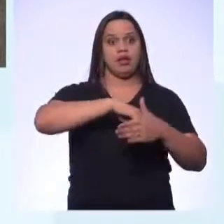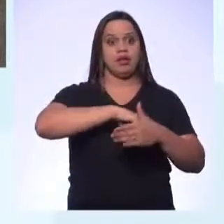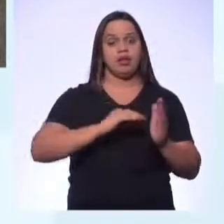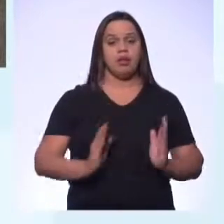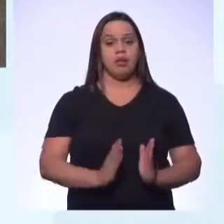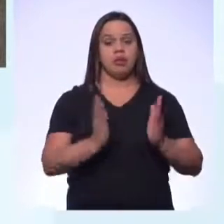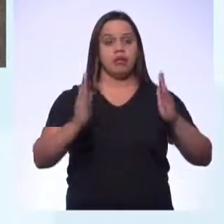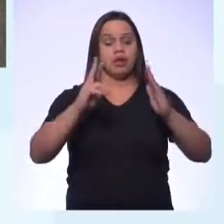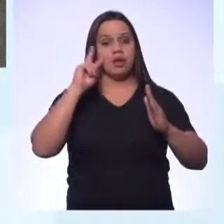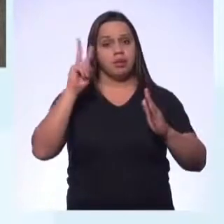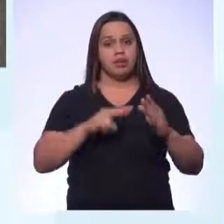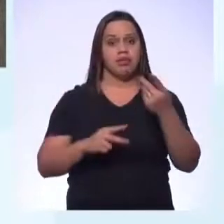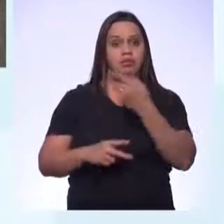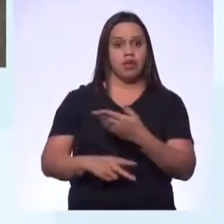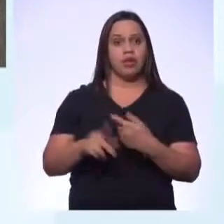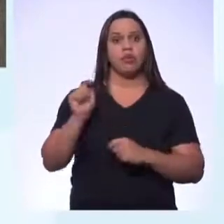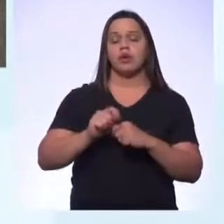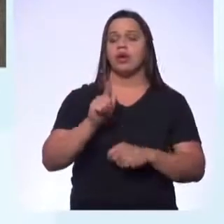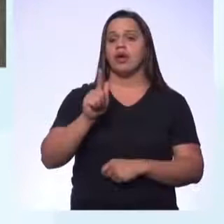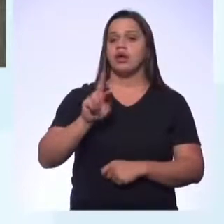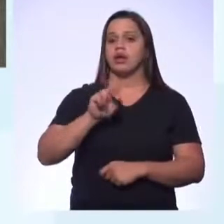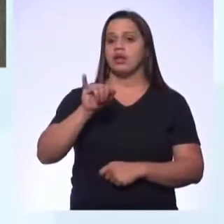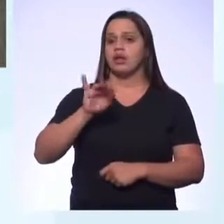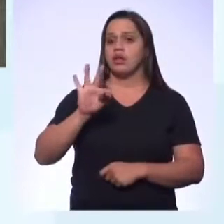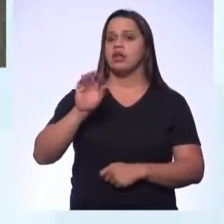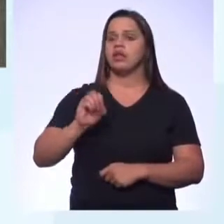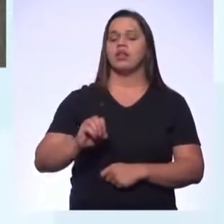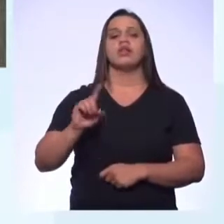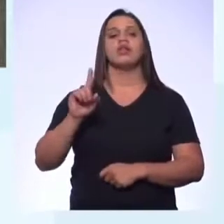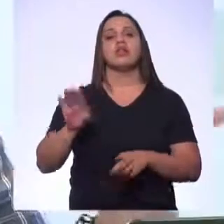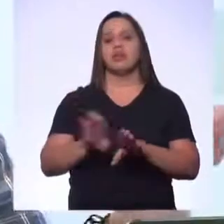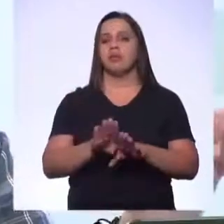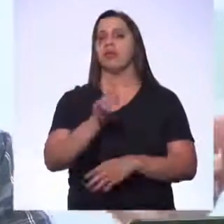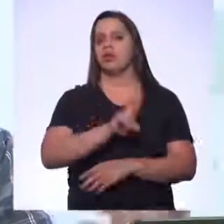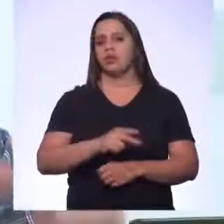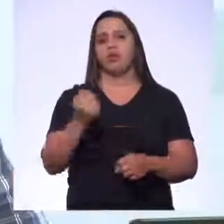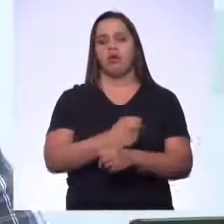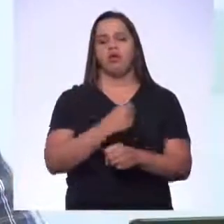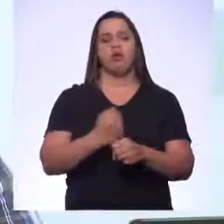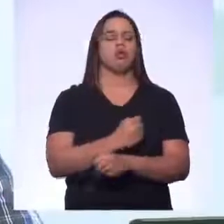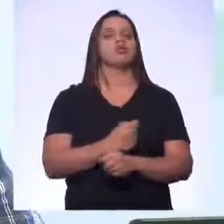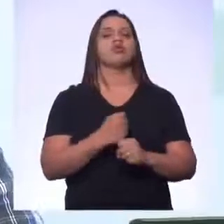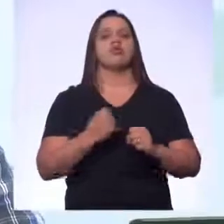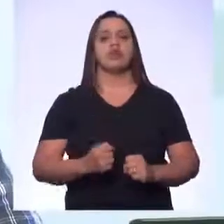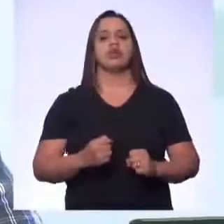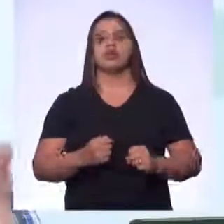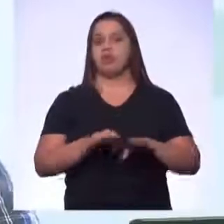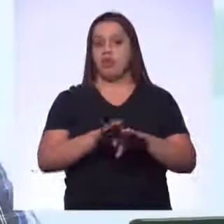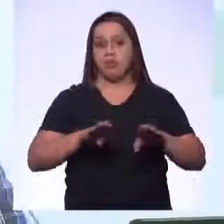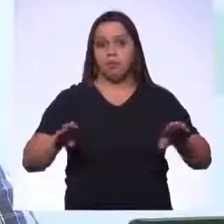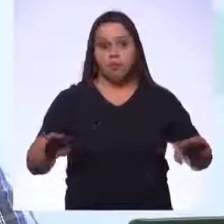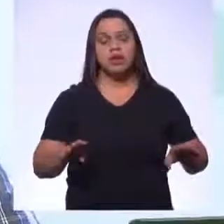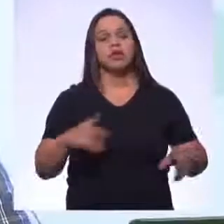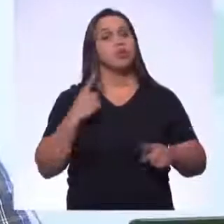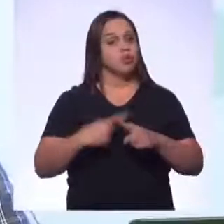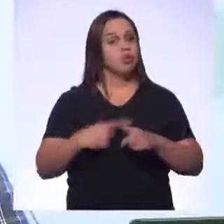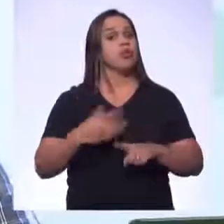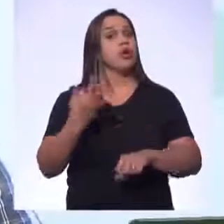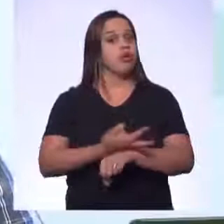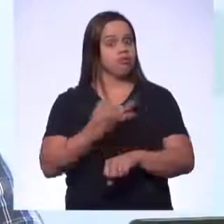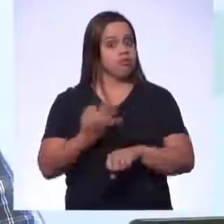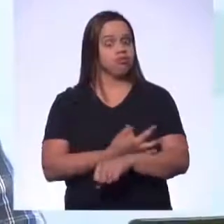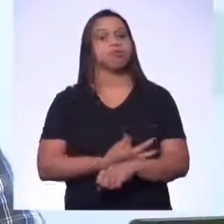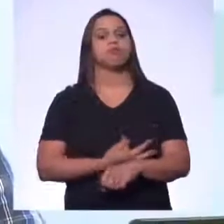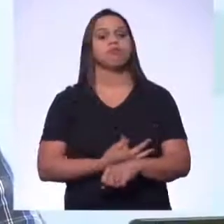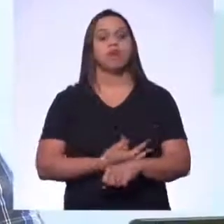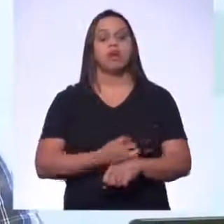Veja que o granito tem várias cores aí, que é utilizada também na questão aí, né, de piso, por ser bastante resistente,